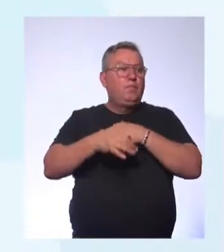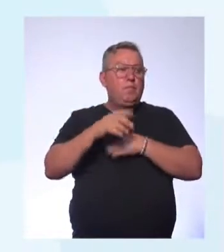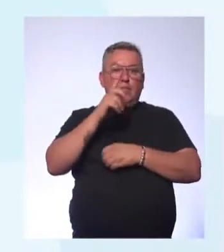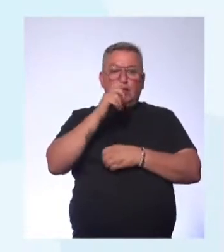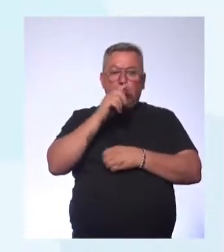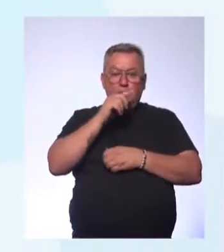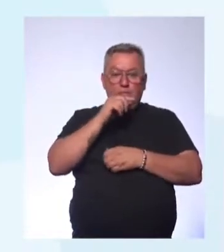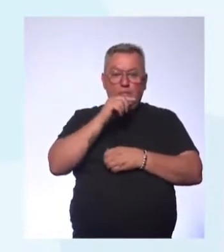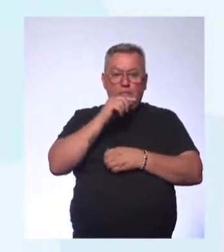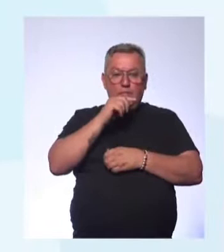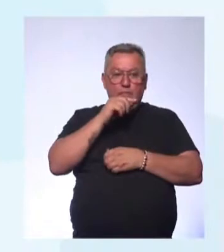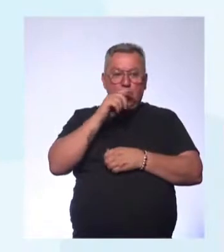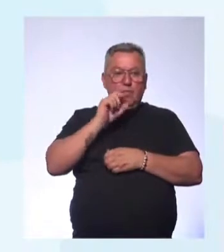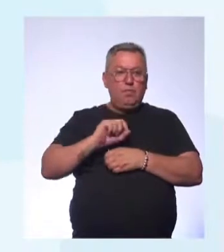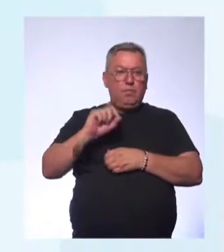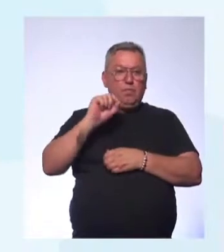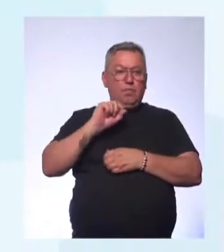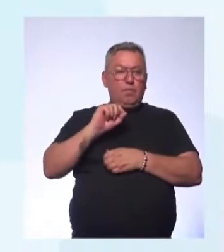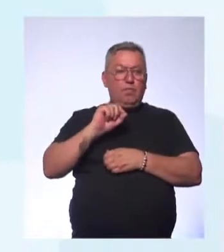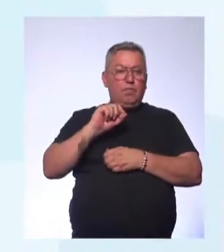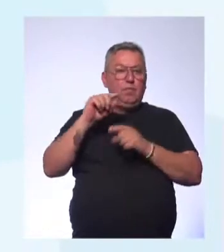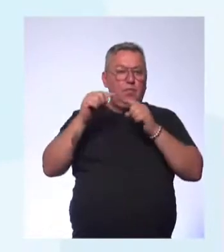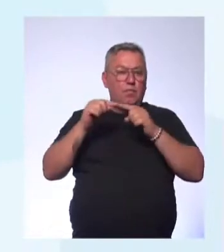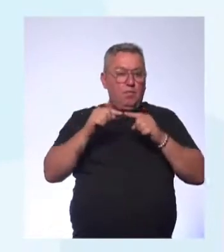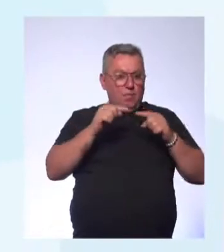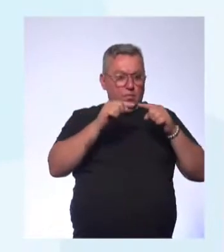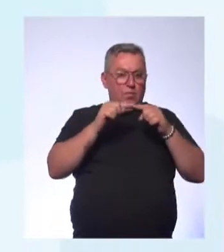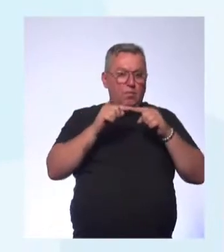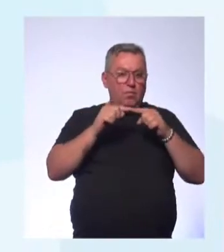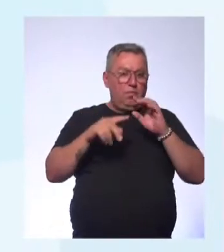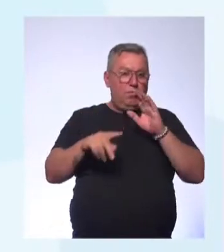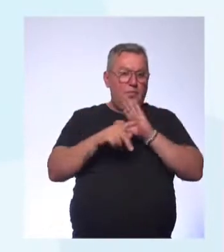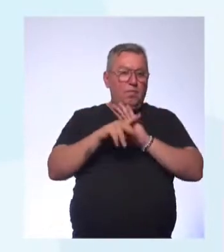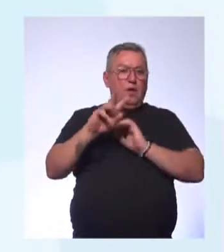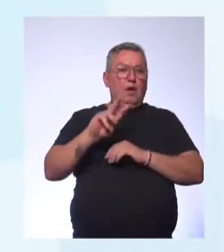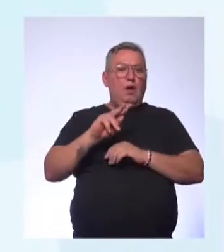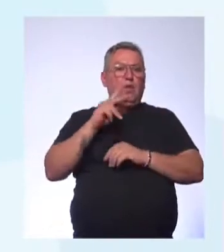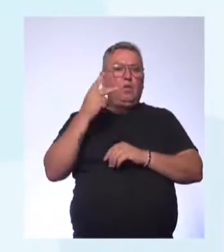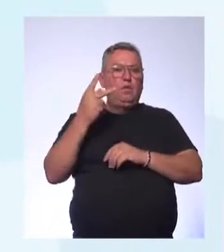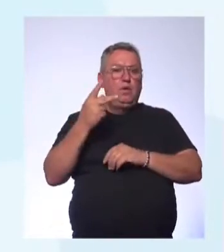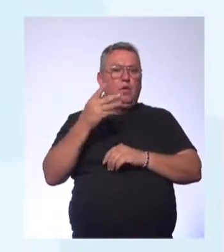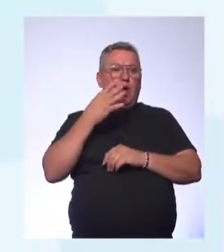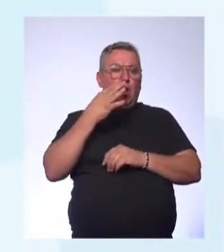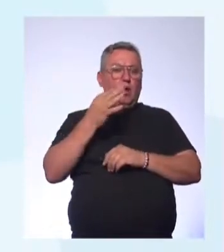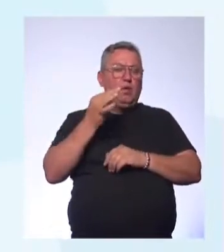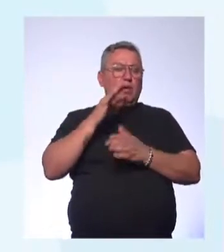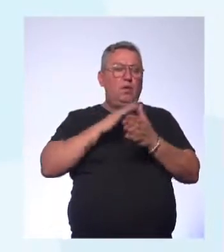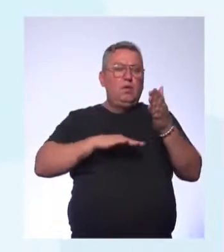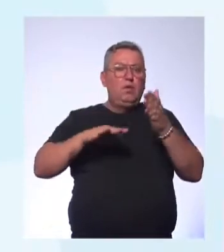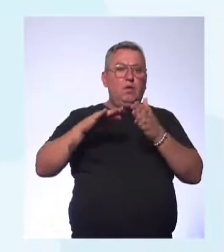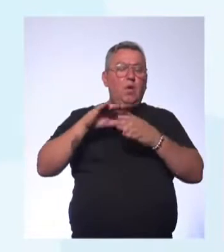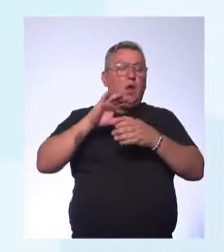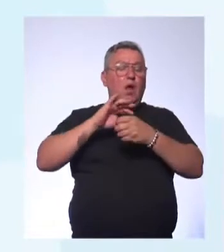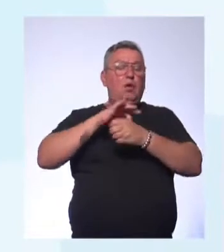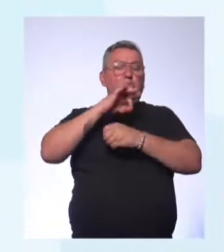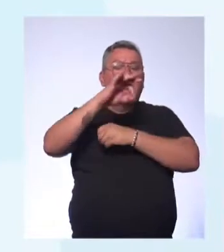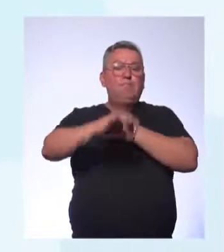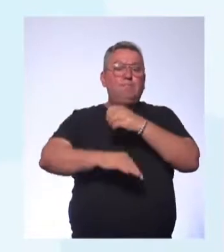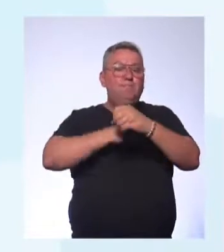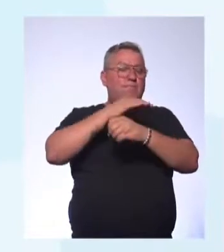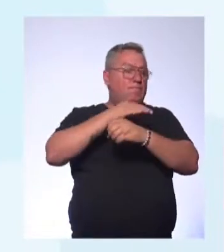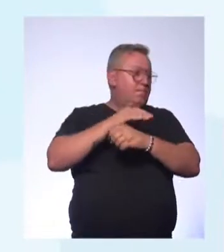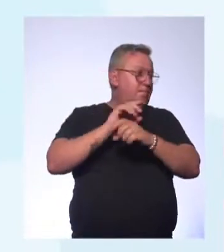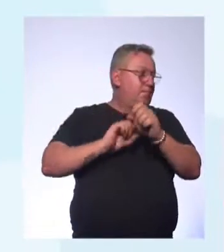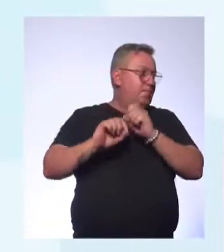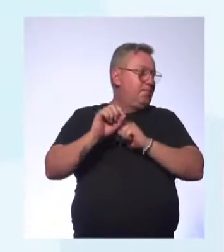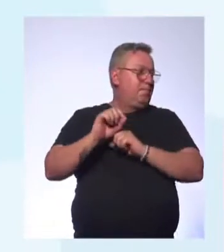água né que é faz parte da ligação de hidrogênio observo que todos os átomos os